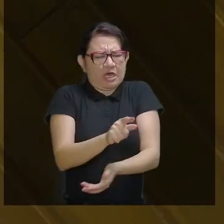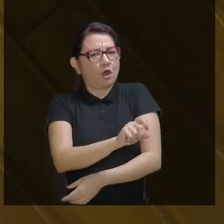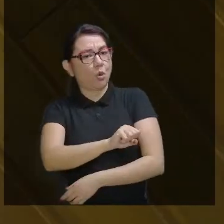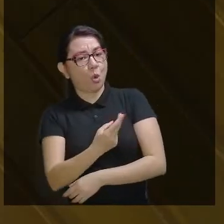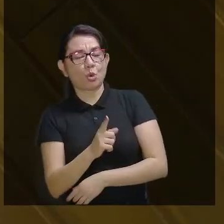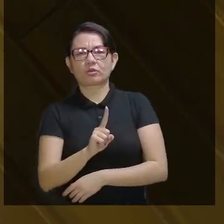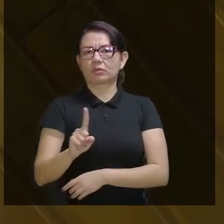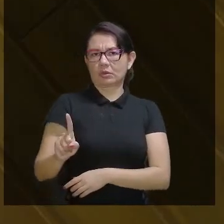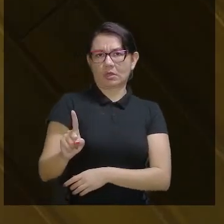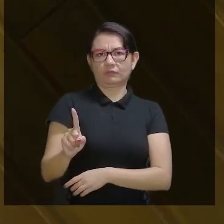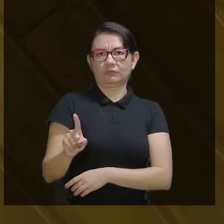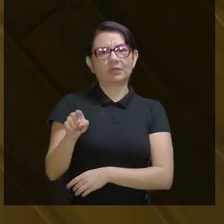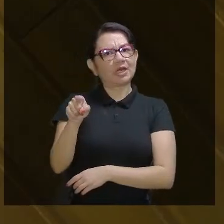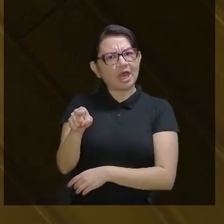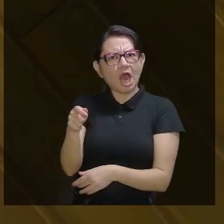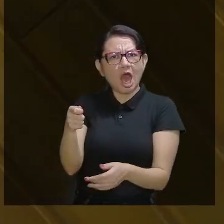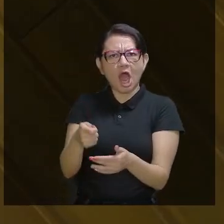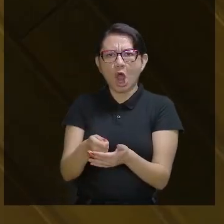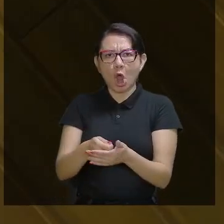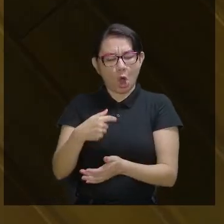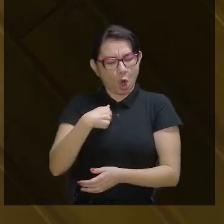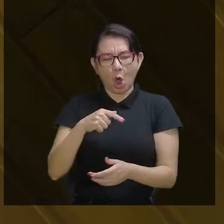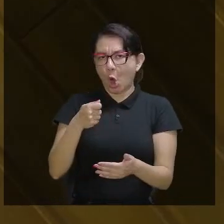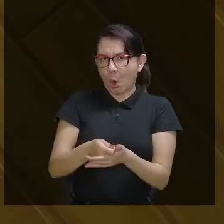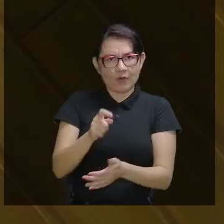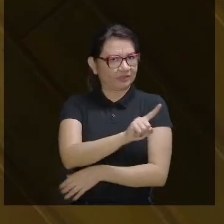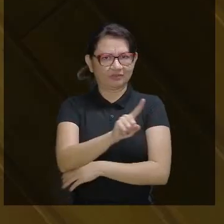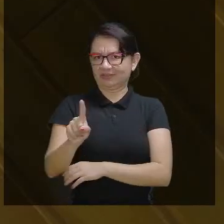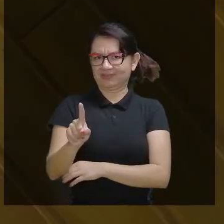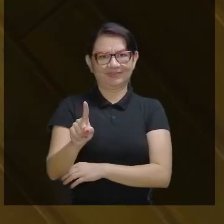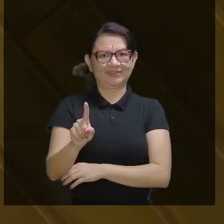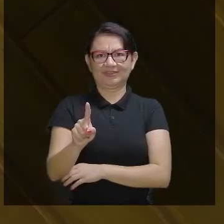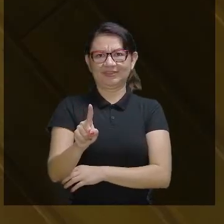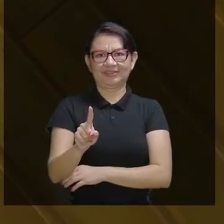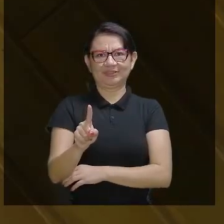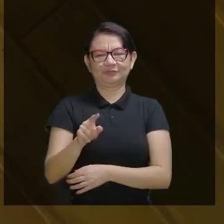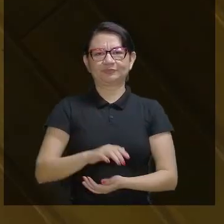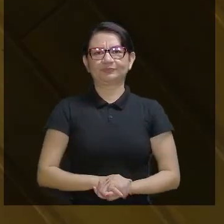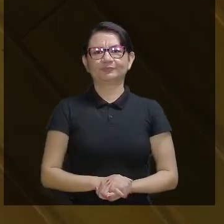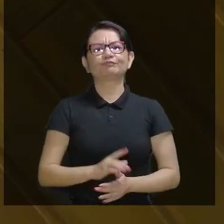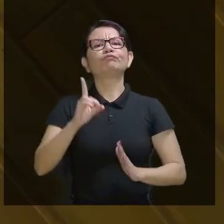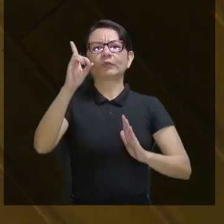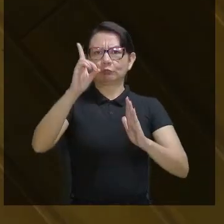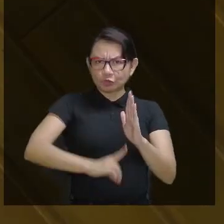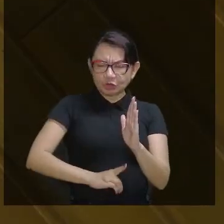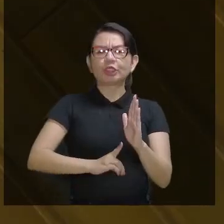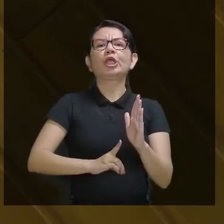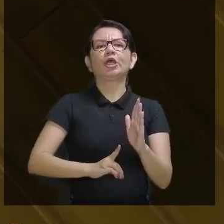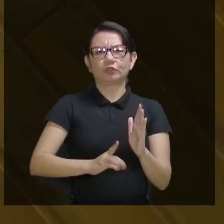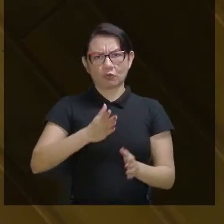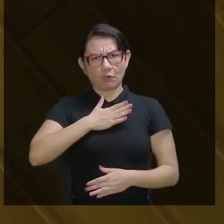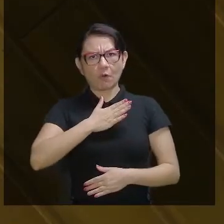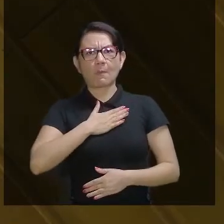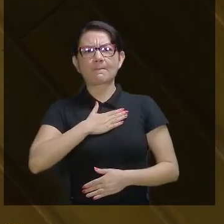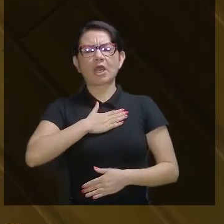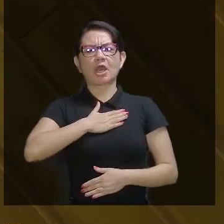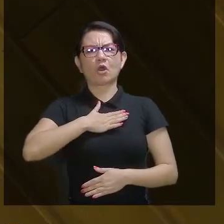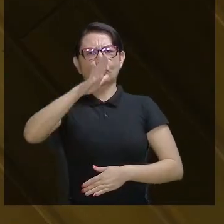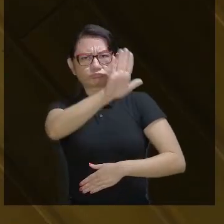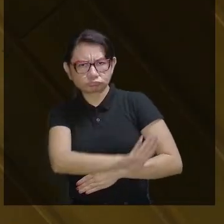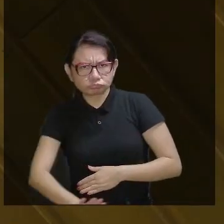não. Votar, para mim, não é uma obrigação. É um direito que eu tenho e é um direito da